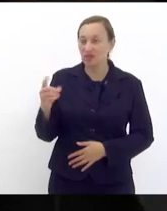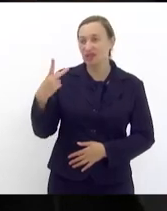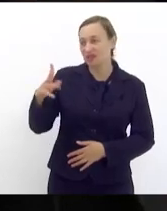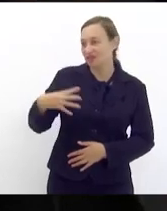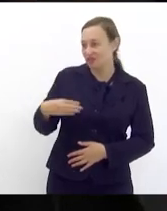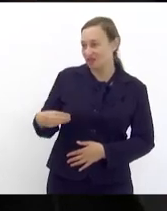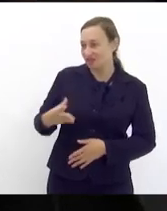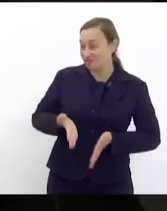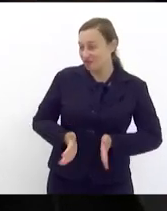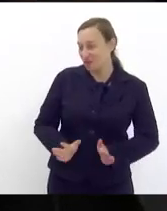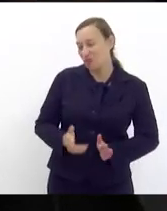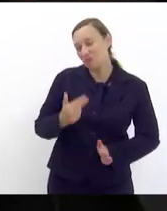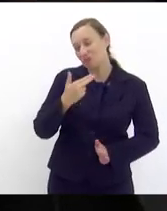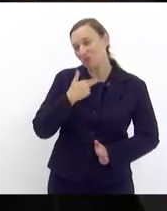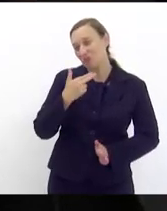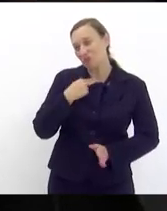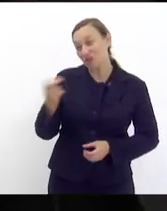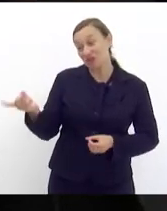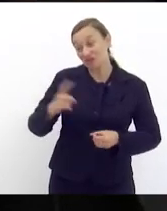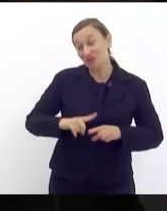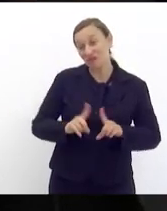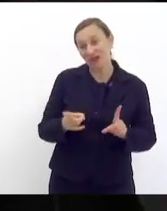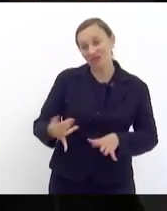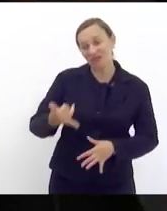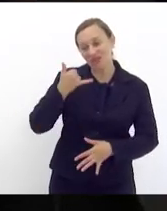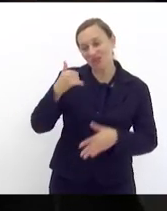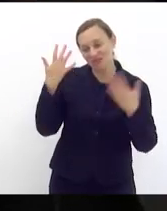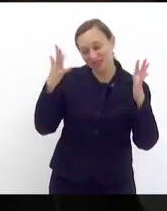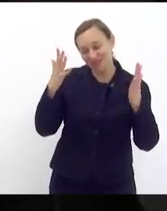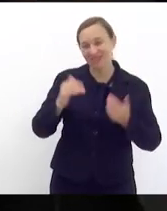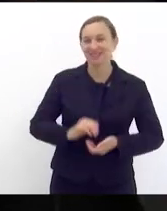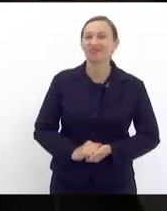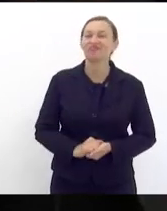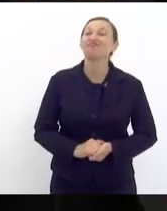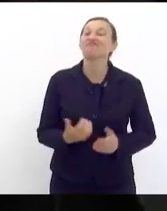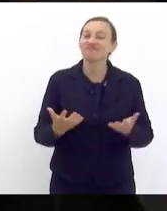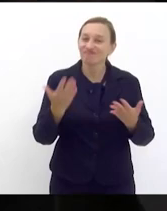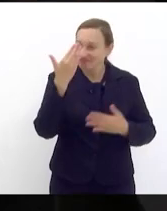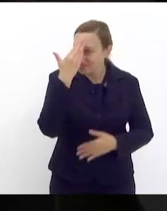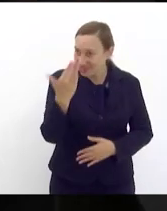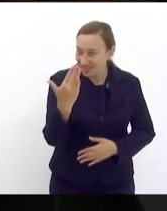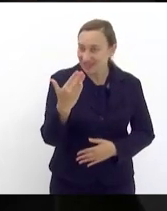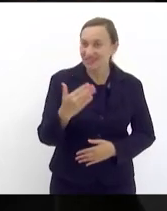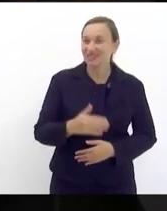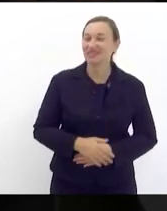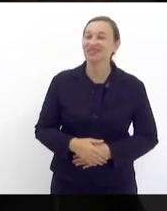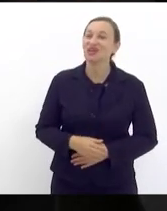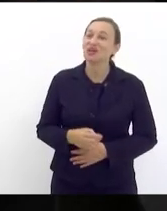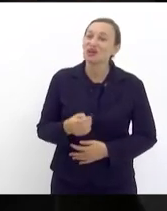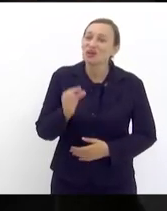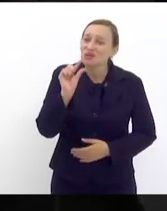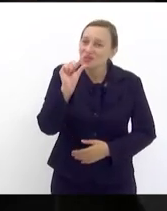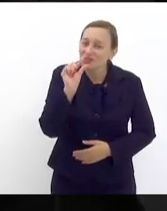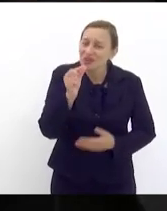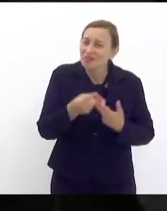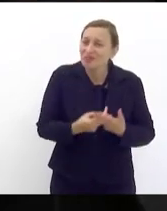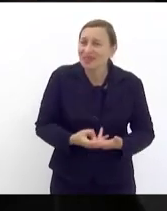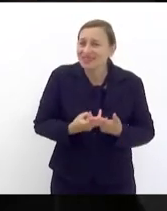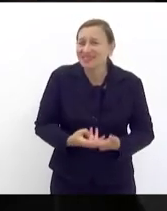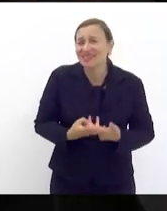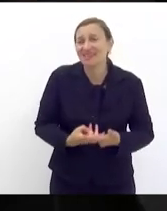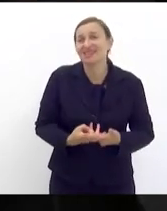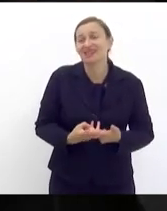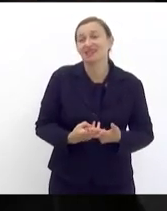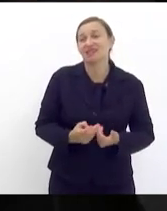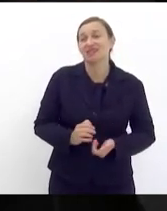por isso que não pôde estar aqui, mas me ligou cumprimentando. Quero também agradecer, peço um pouquinho só de paciência, mas eu tenho que